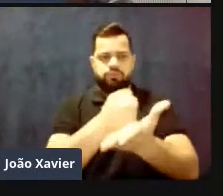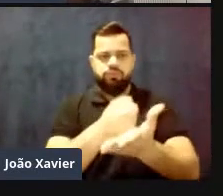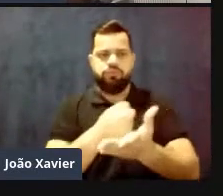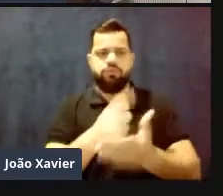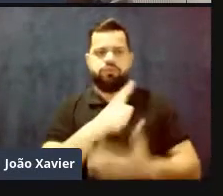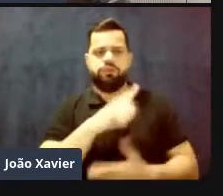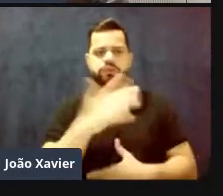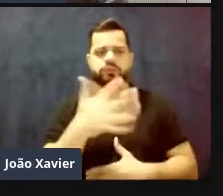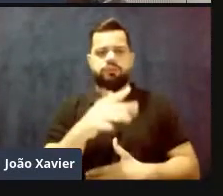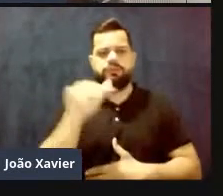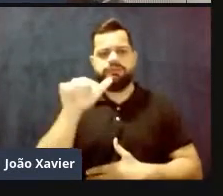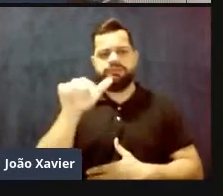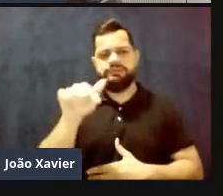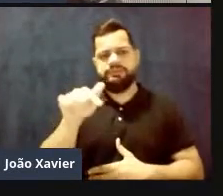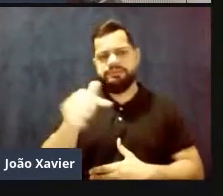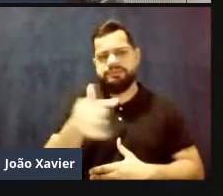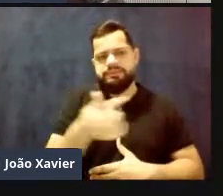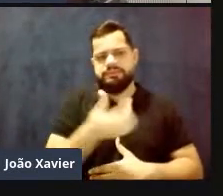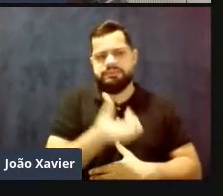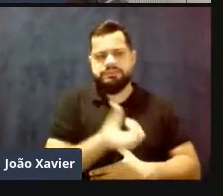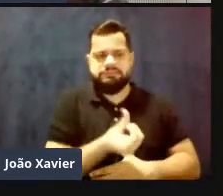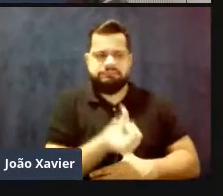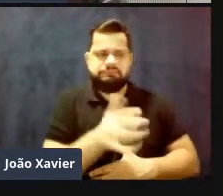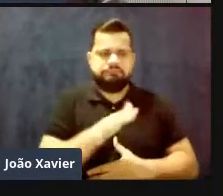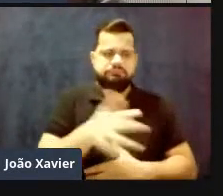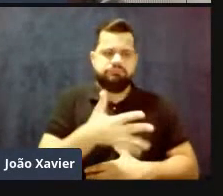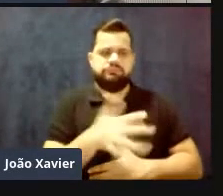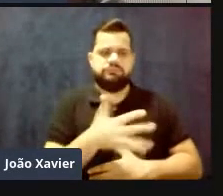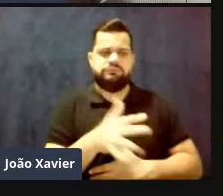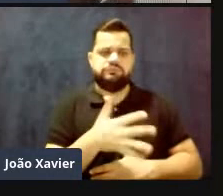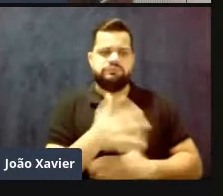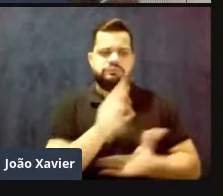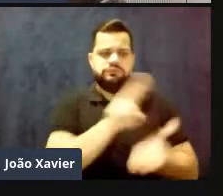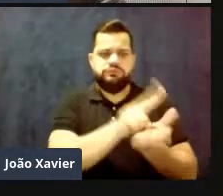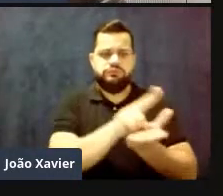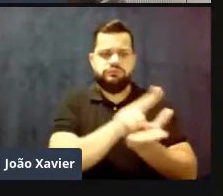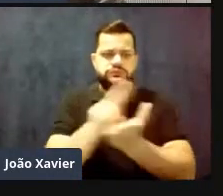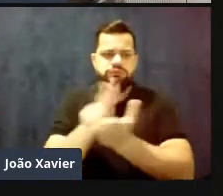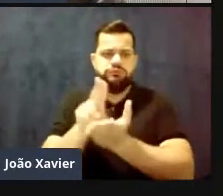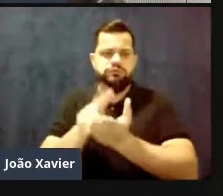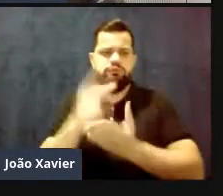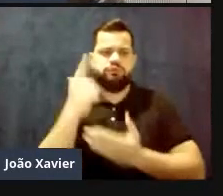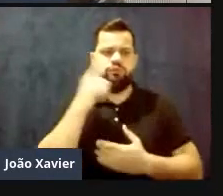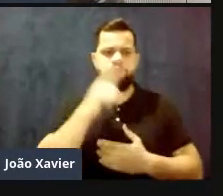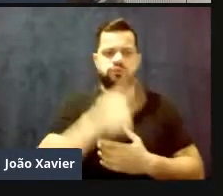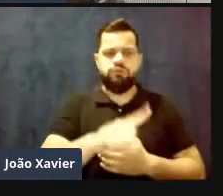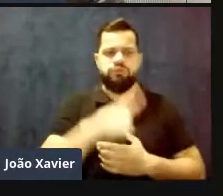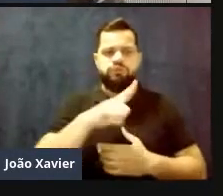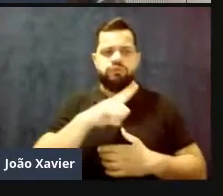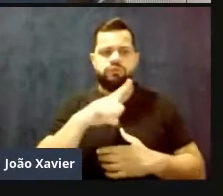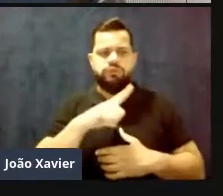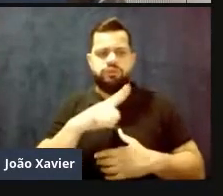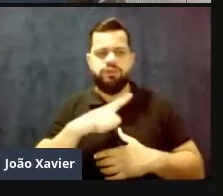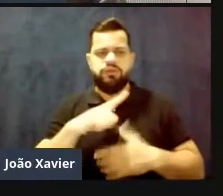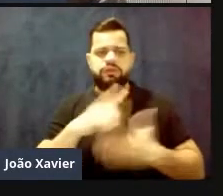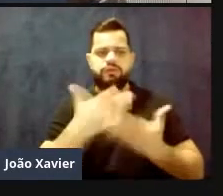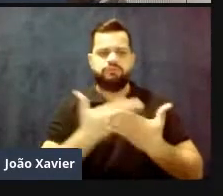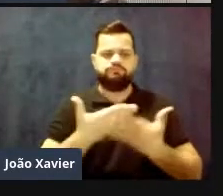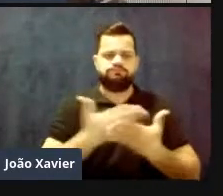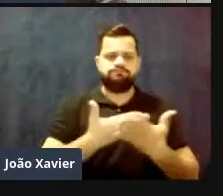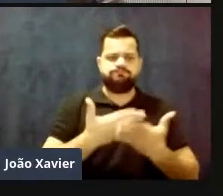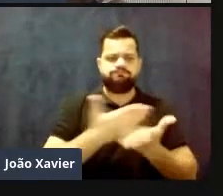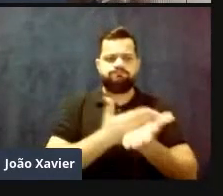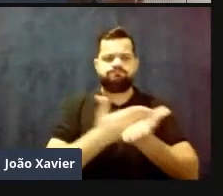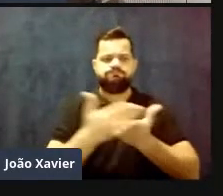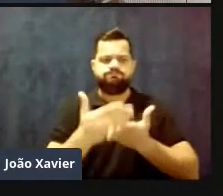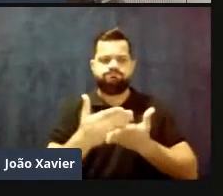7 leitos ativos, nós não tínhamos atingido a lotação máxima, nós conseguimos estabelecer via terapêutica, iniciar a nutrição